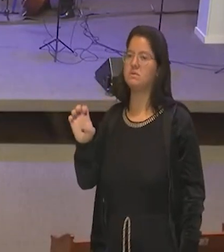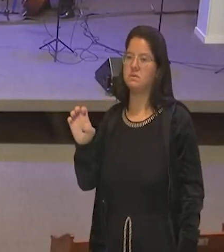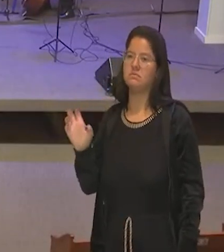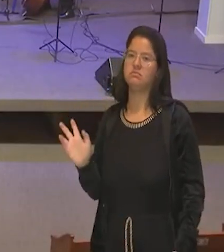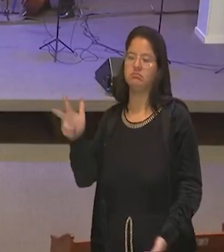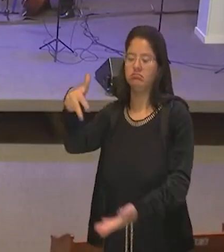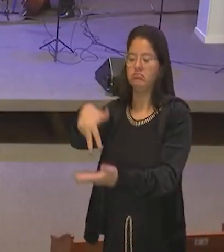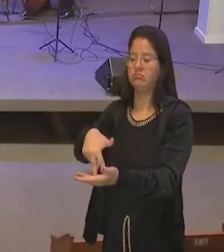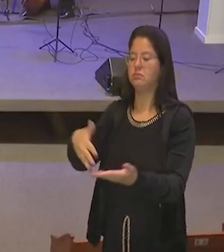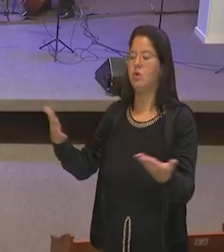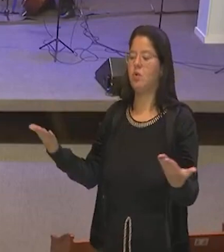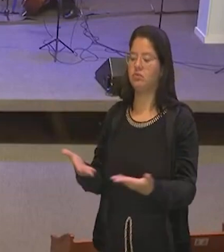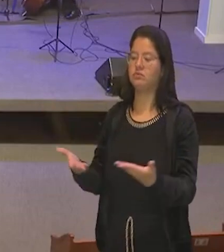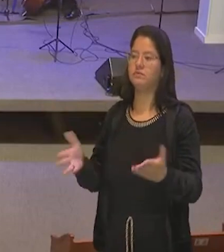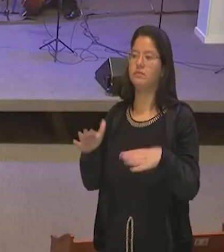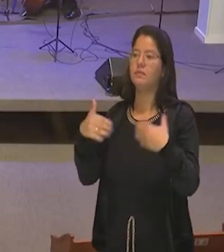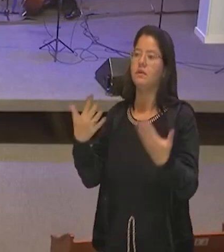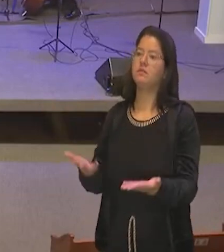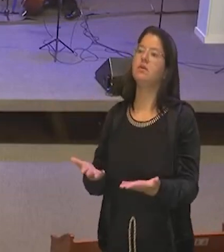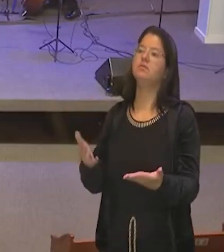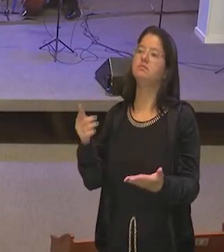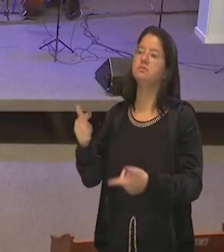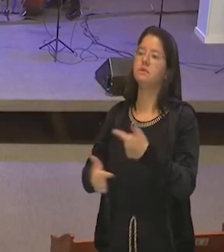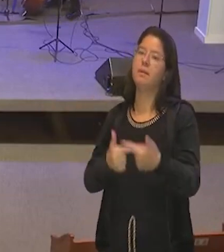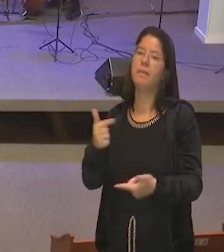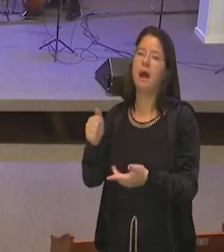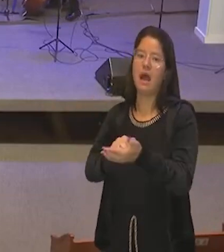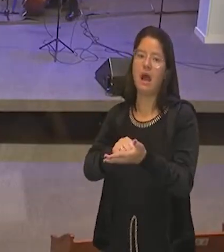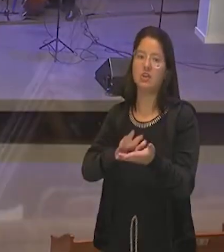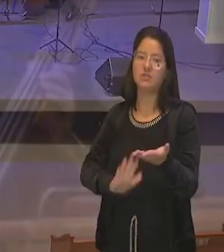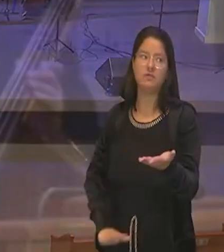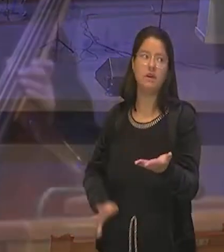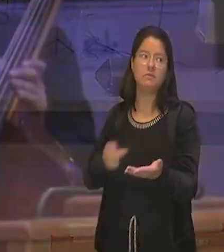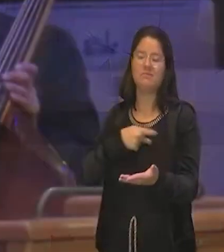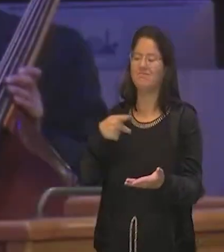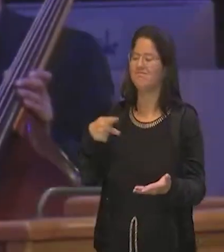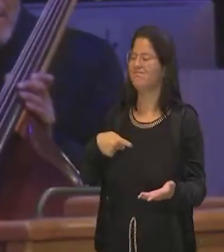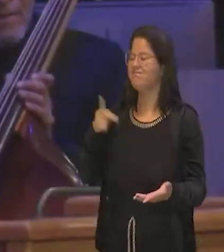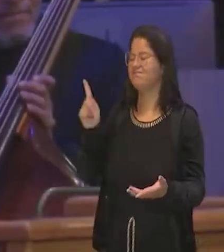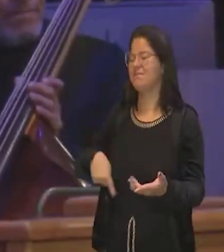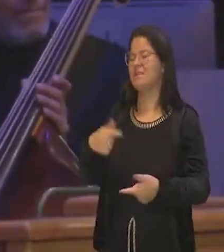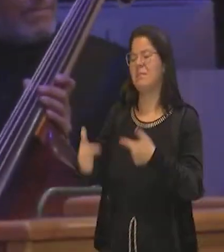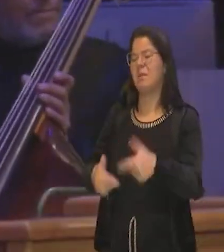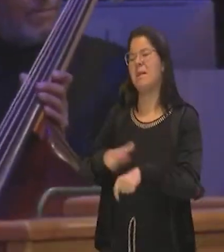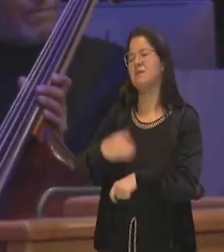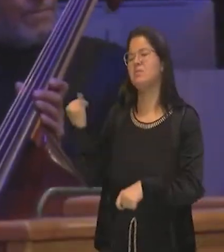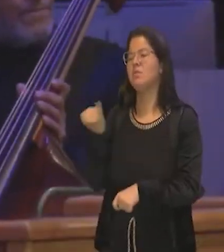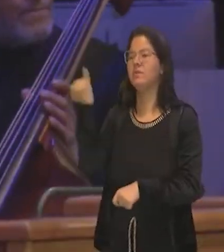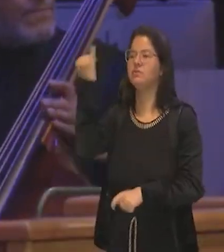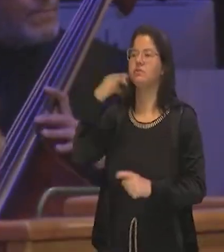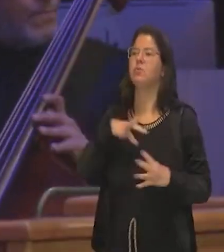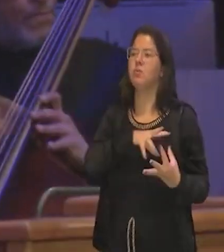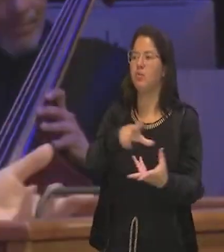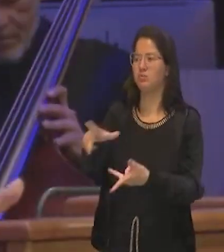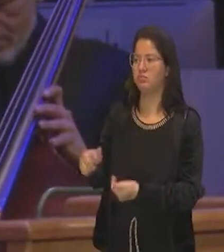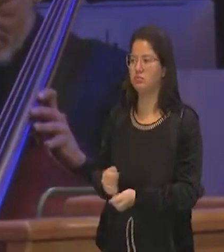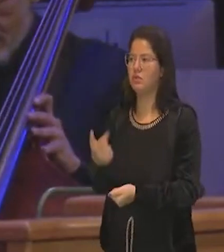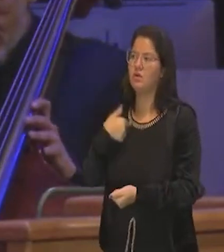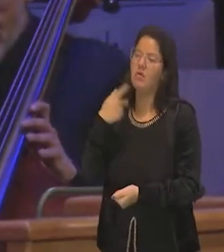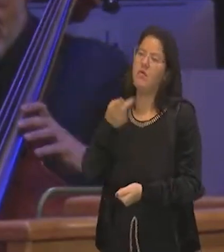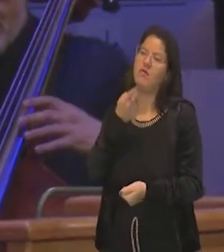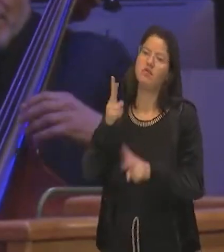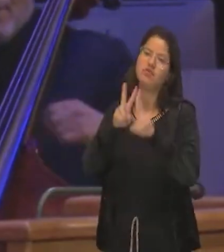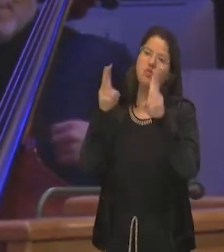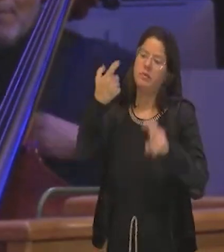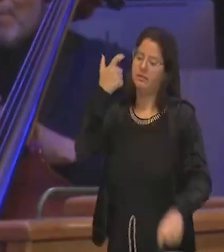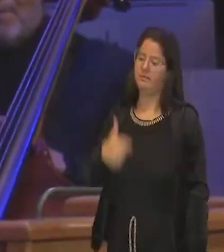Irmãos, a atividade pastoral é uma das atividades mais importantes da face da terra. Eu não estou aqui para falar de